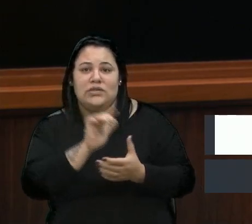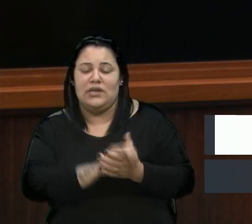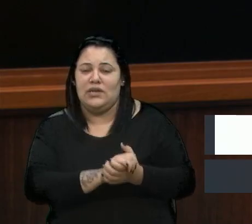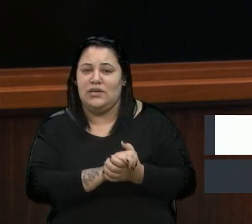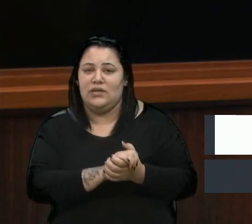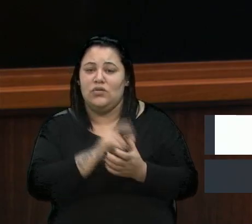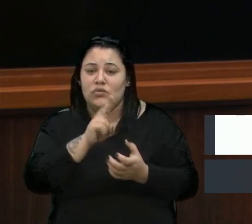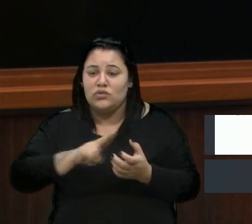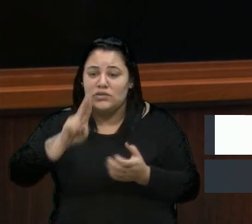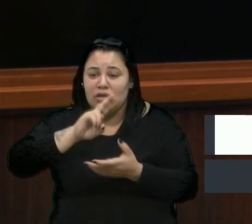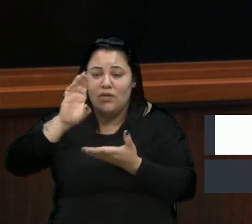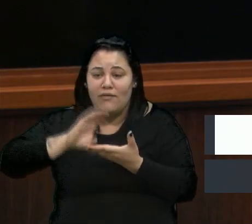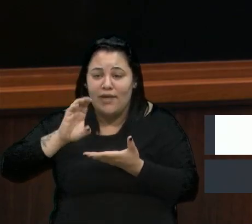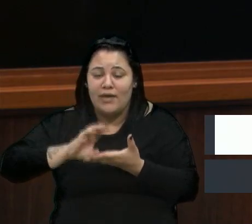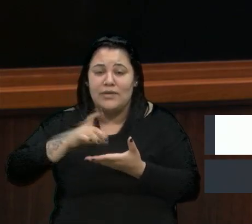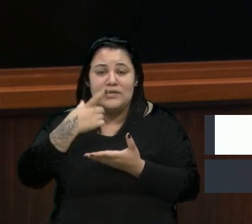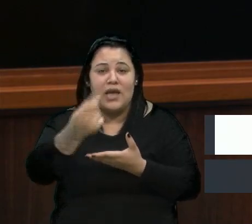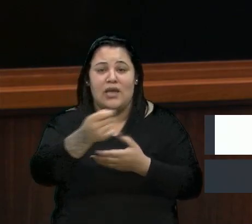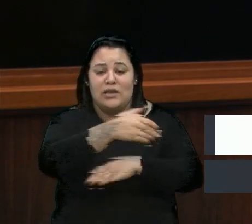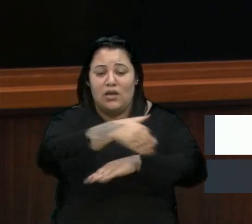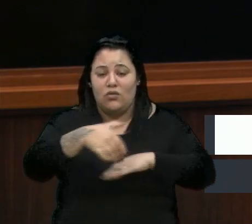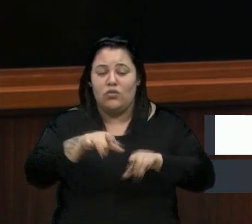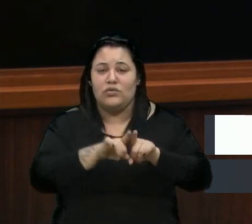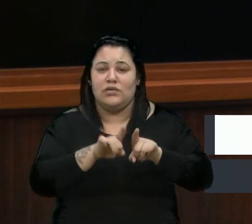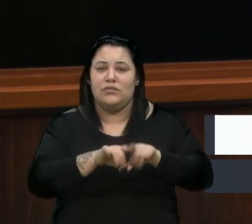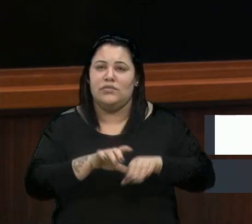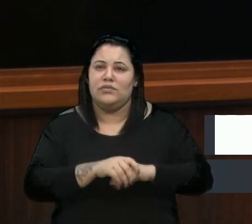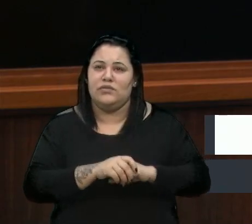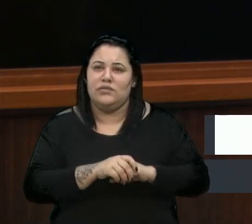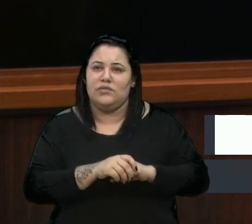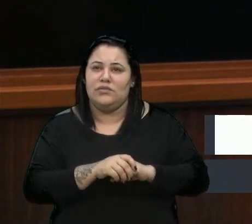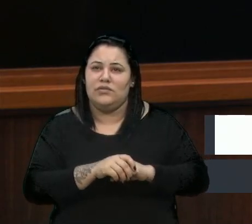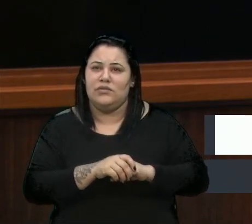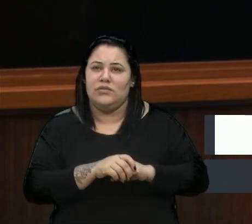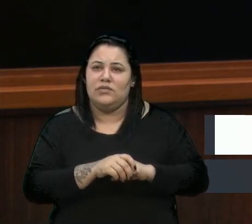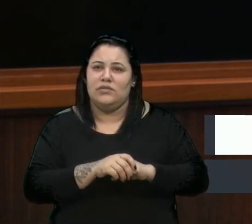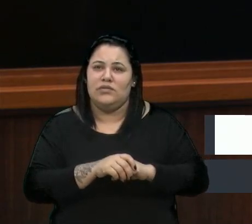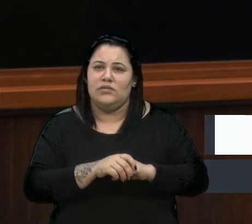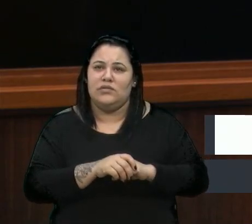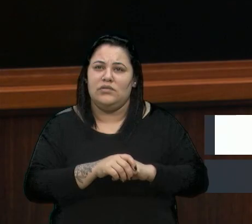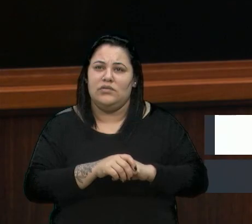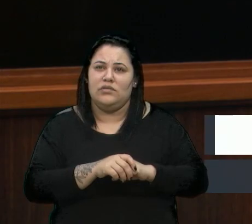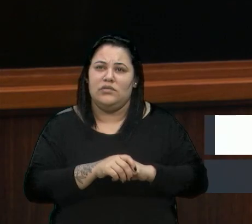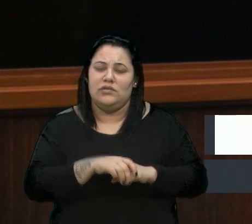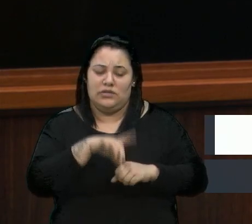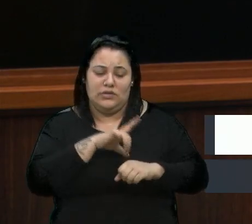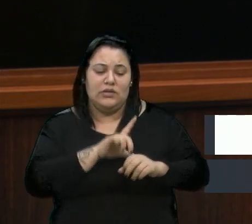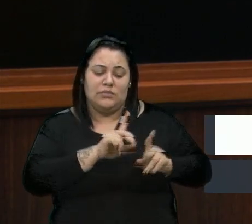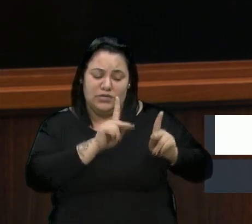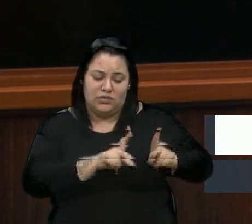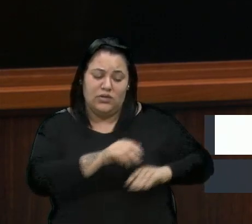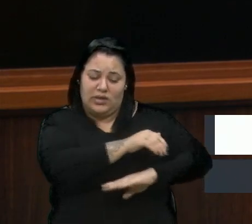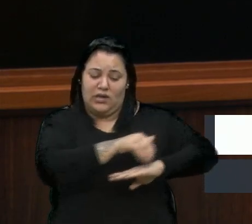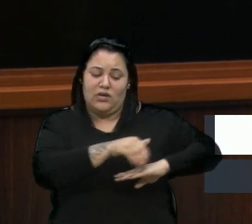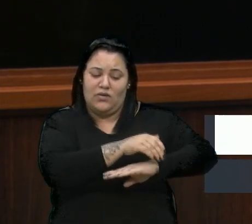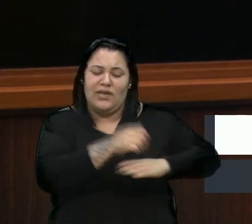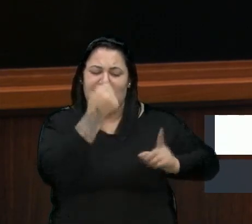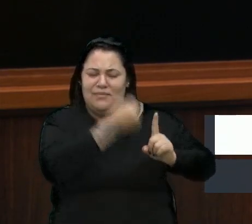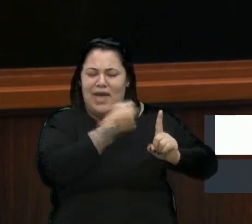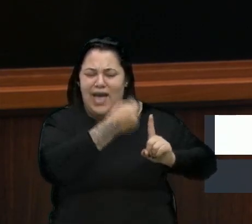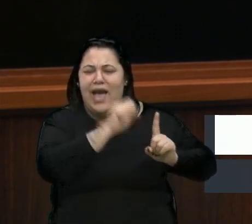valor, saírem da rua. É exceção. Nós tem pessoas na rua que agridem, que